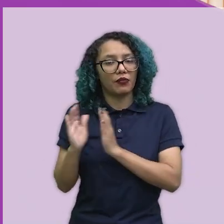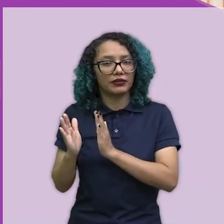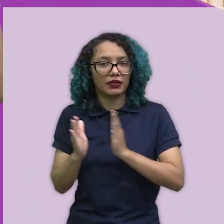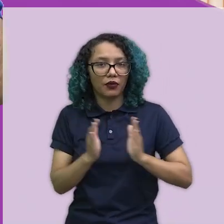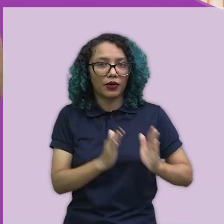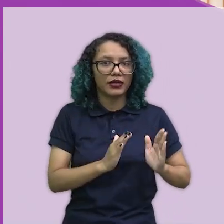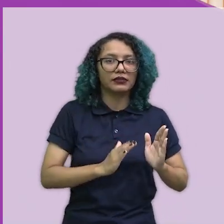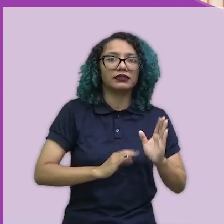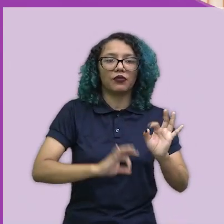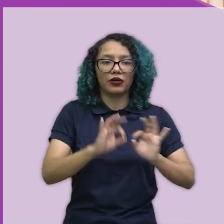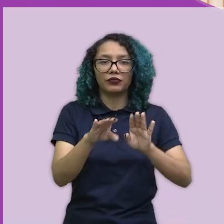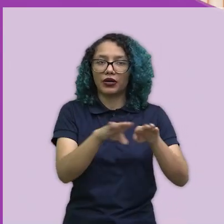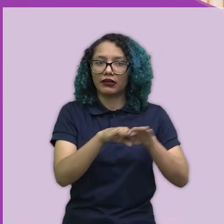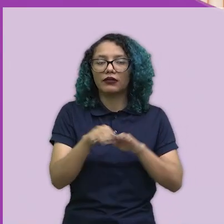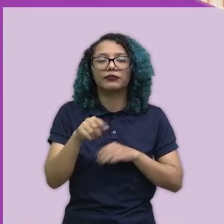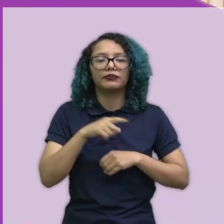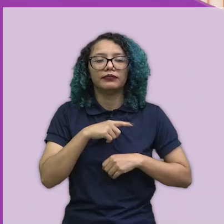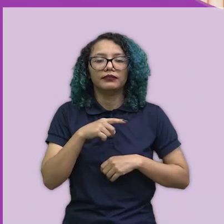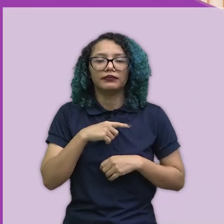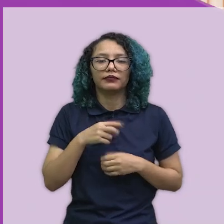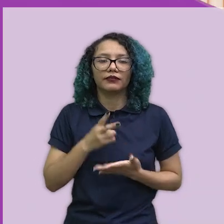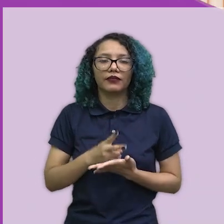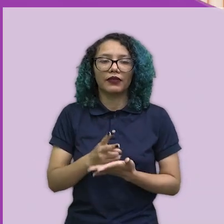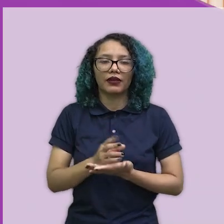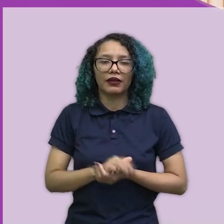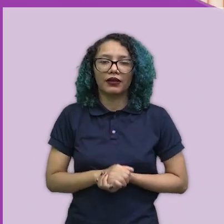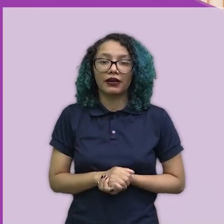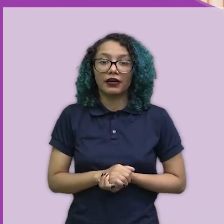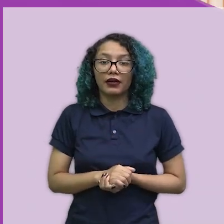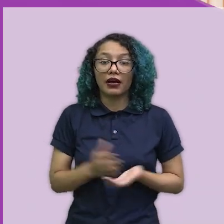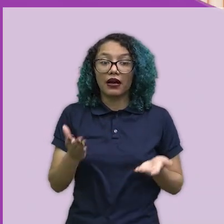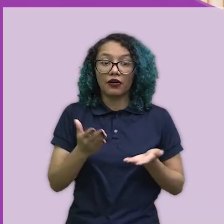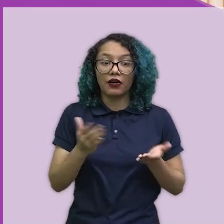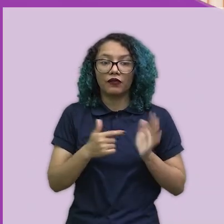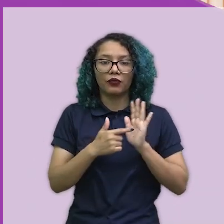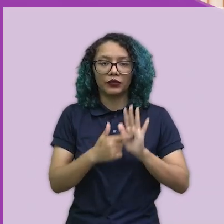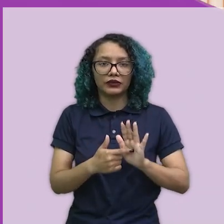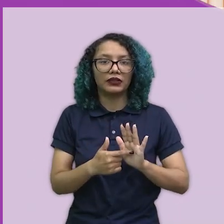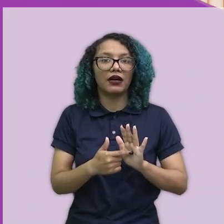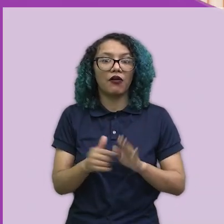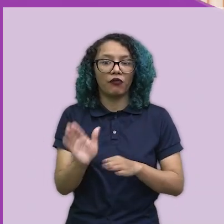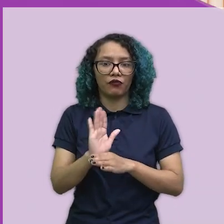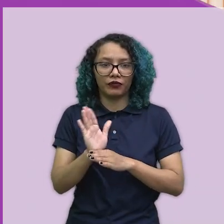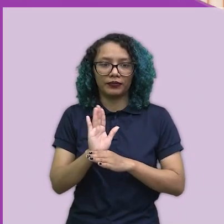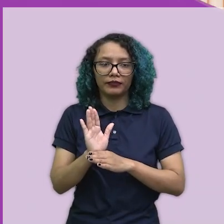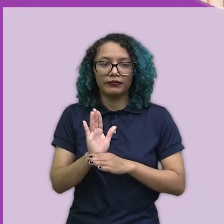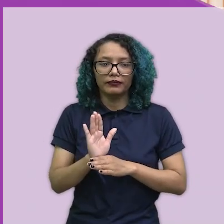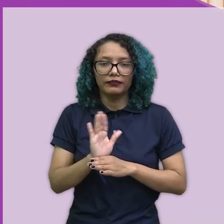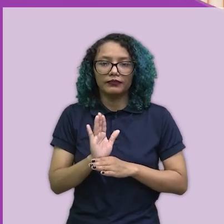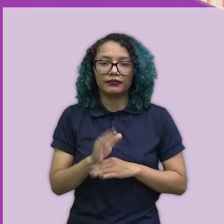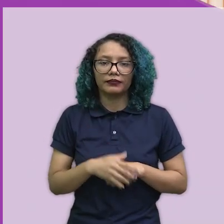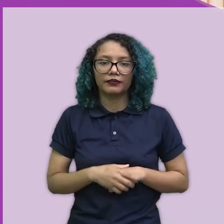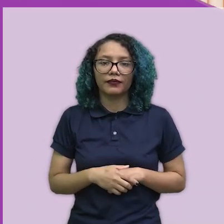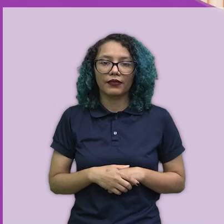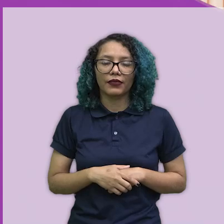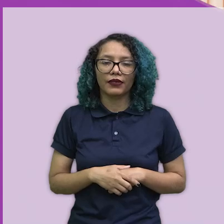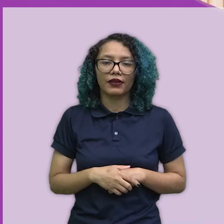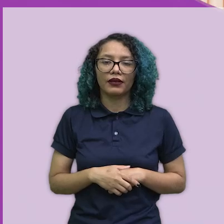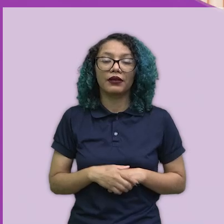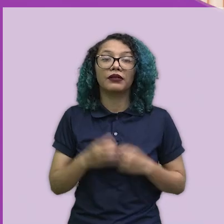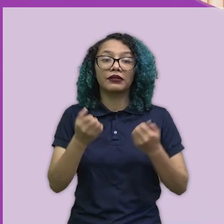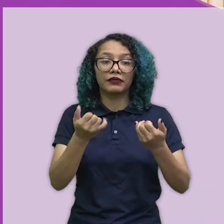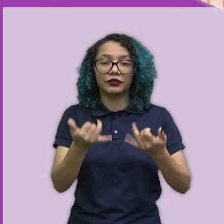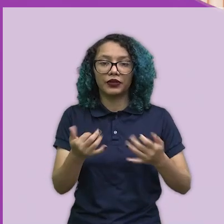próxima. Temos agora... sim, temos um vídeo que eu quero falar, mostrar para vocês sobre